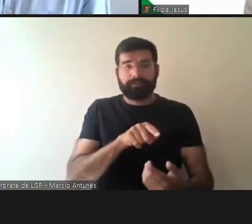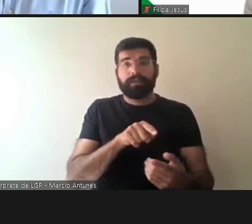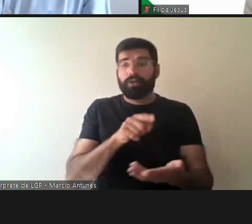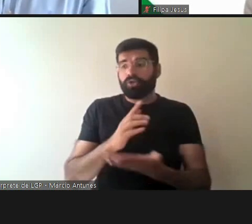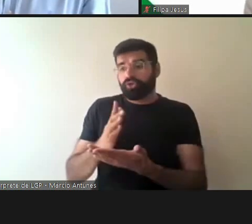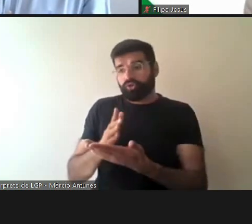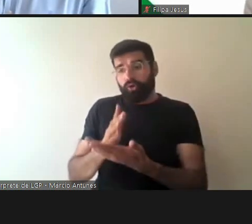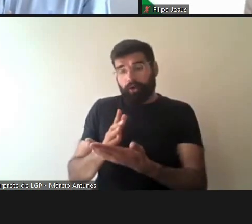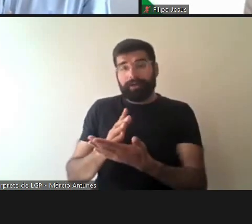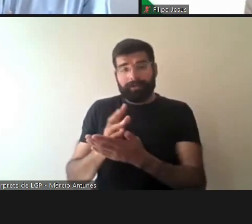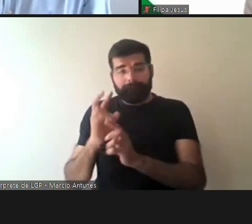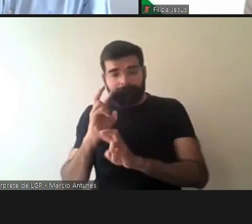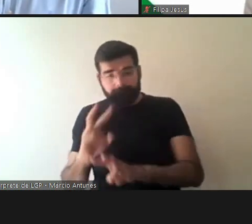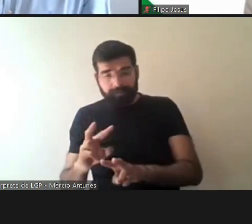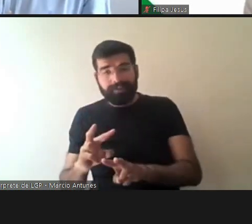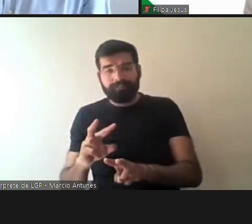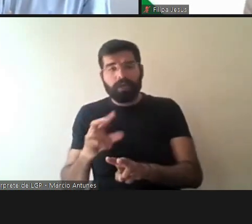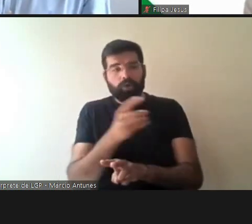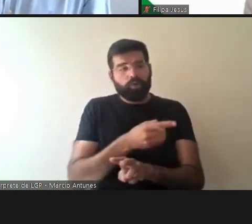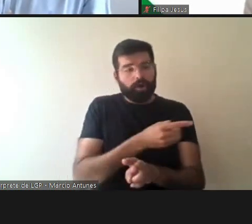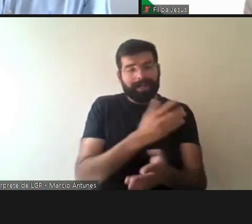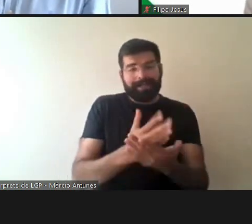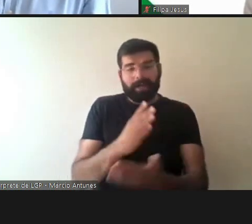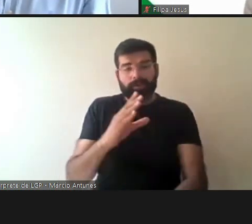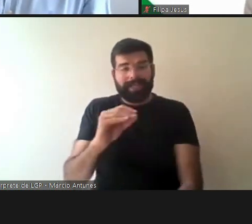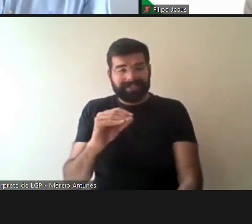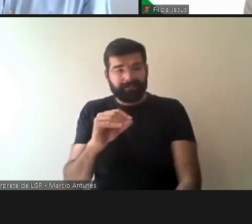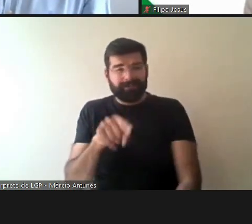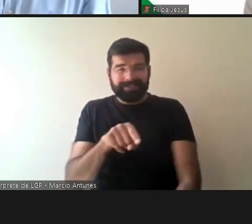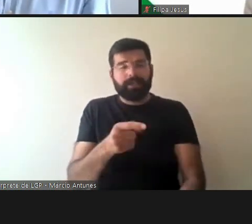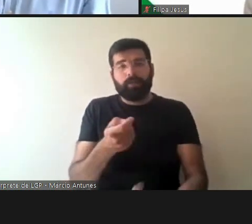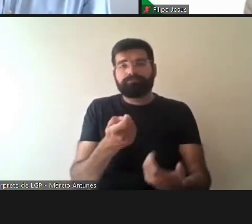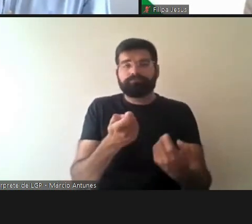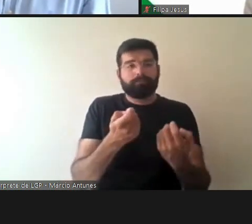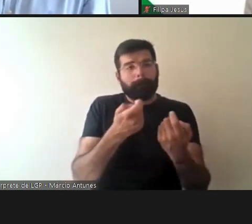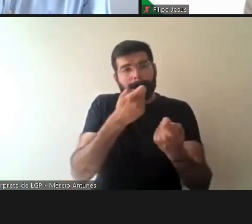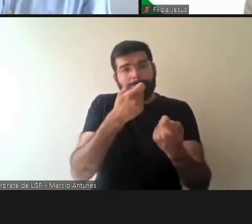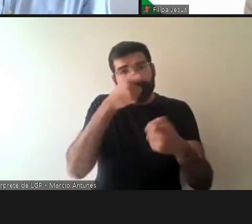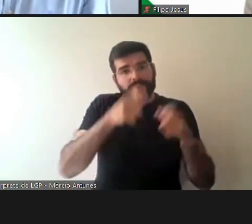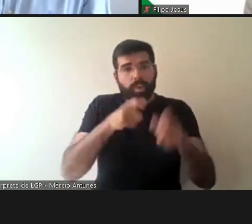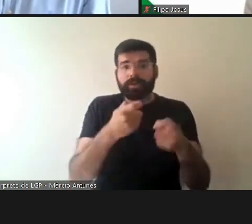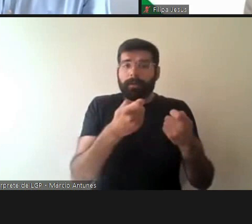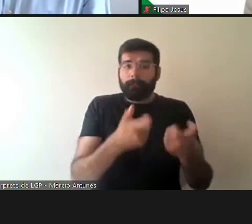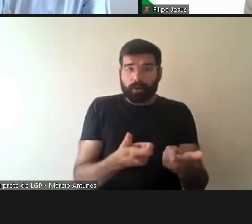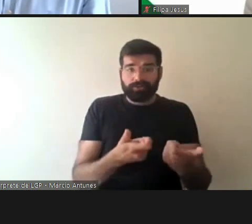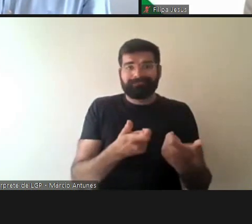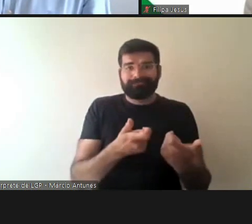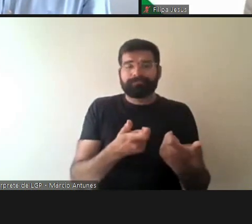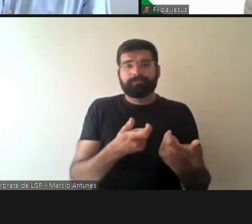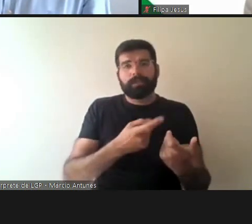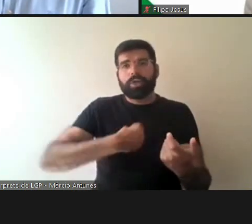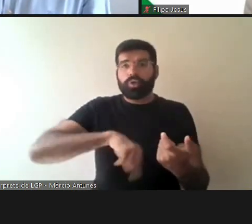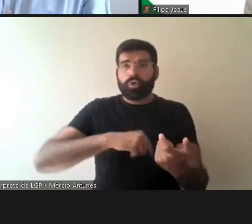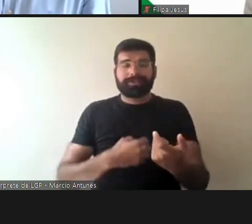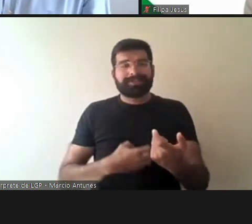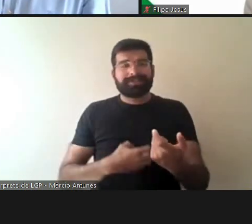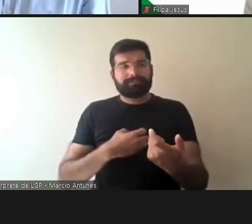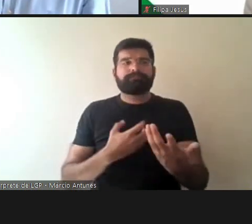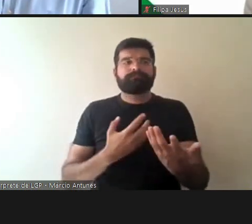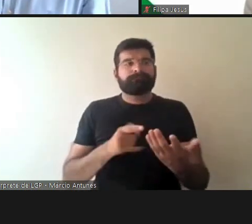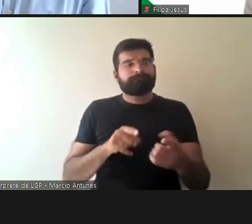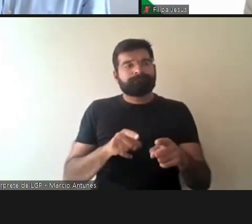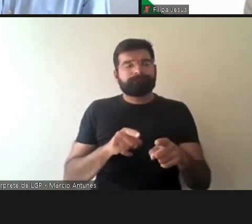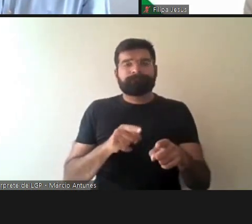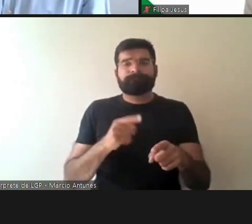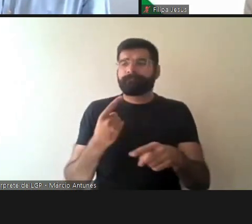escolar, ao 9º ano e 10º ano, fica um pouco reduzida. Ficamos um pouco circunscritos àquilo que é a